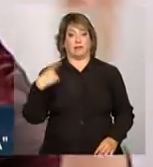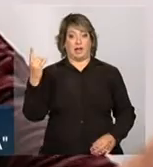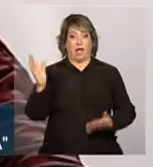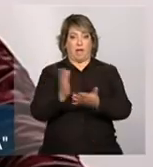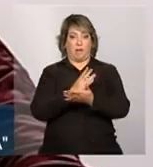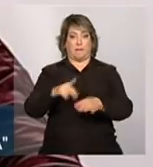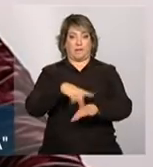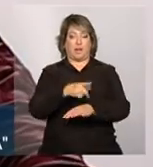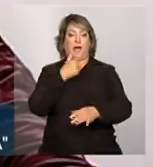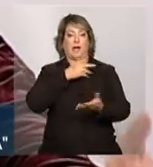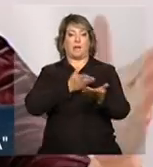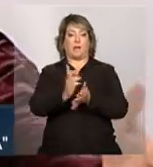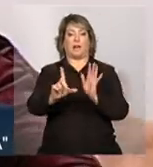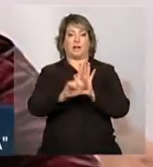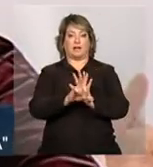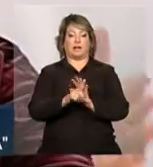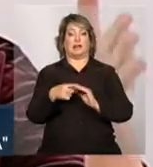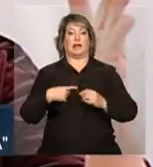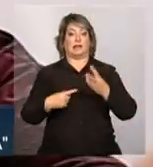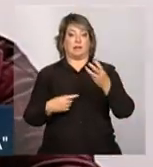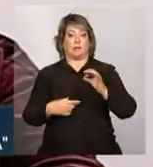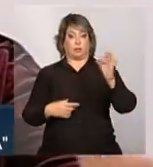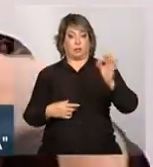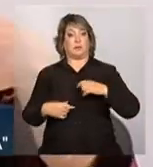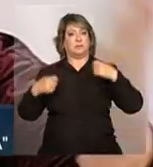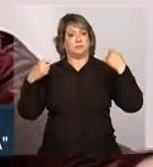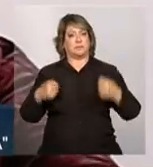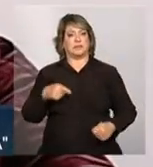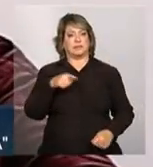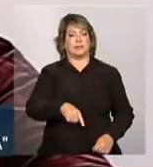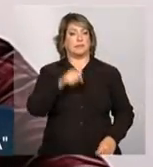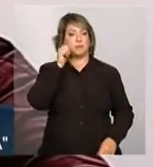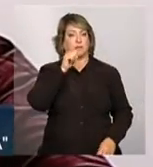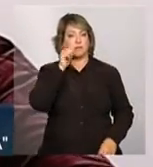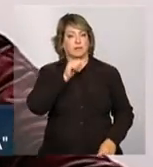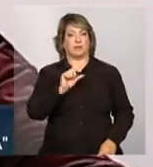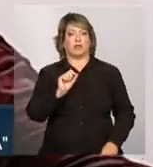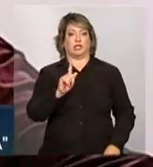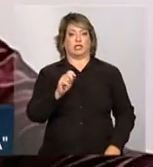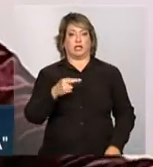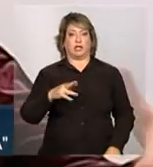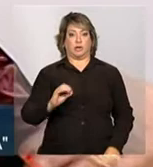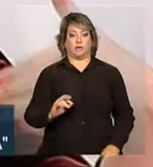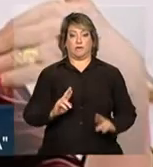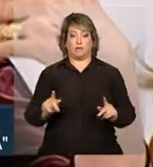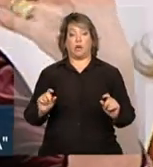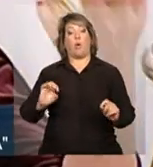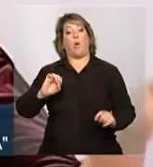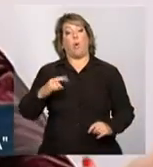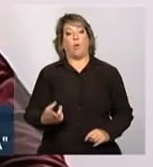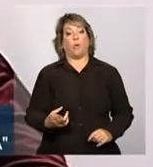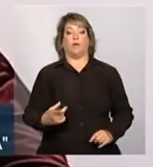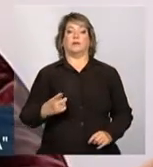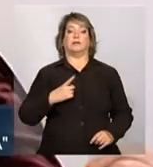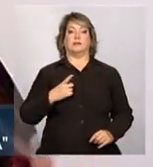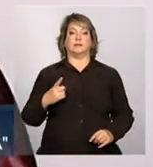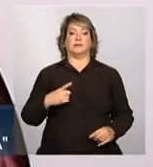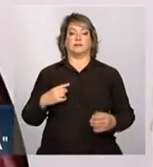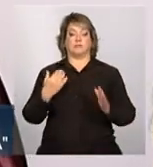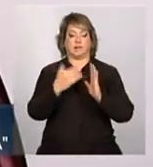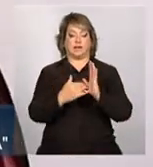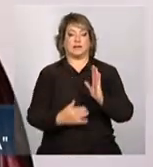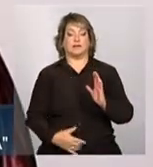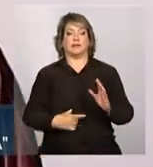que 30% das cadeiras tem que ser ocupada por mulheres, por um gênero, não é? Diferente. Ou as